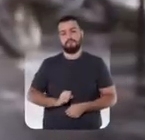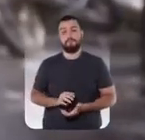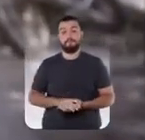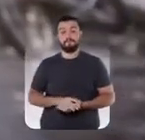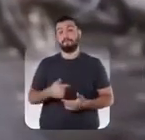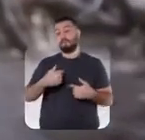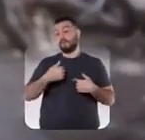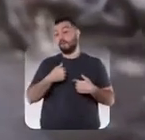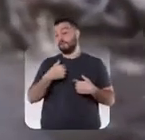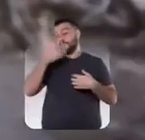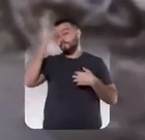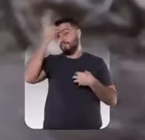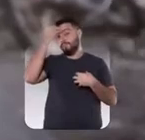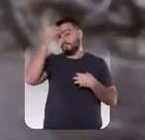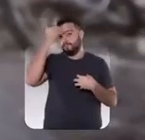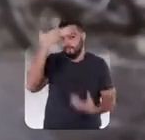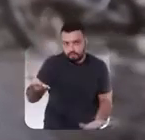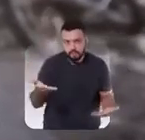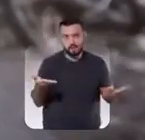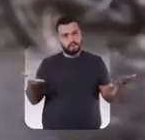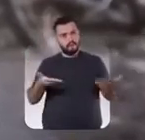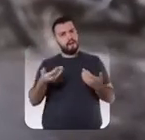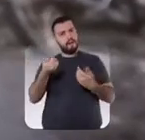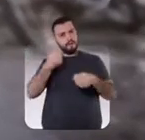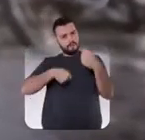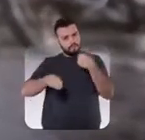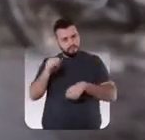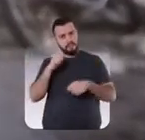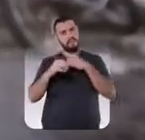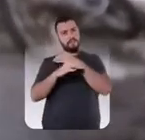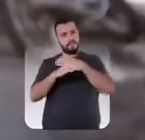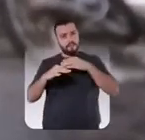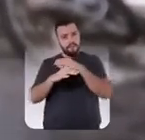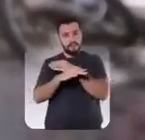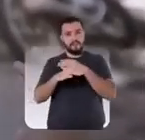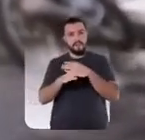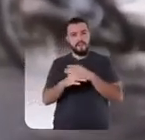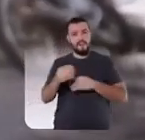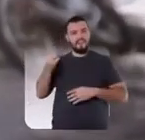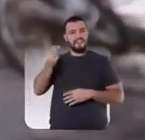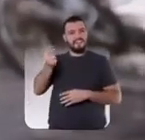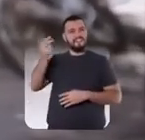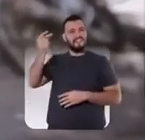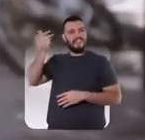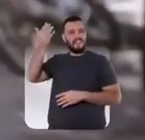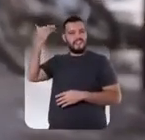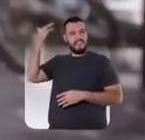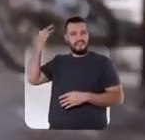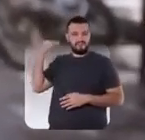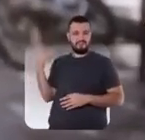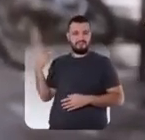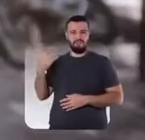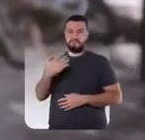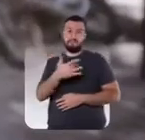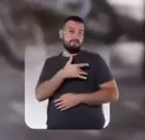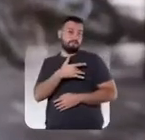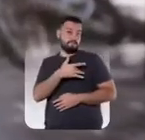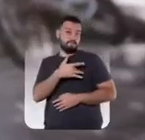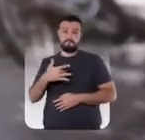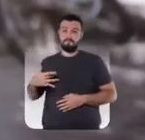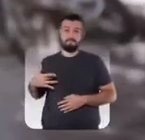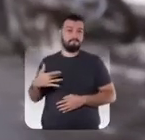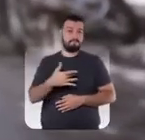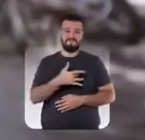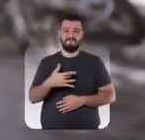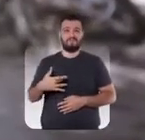muito agradecida pela atual administração na nossa cidade, né? Visto que há anos atrás a saúde em